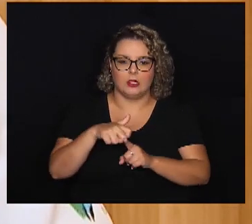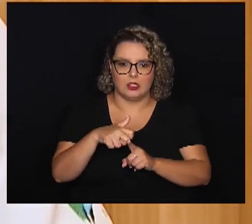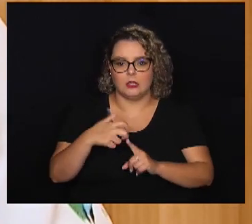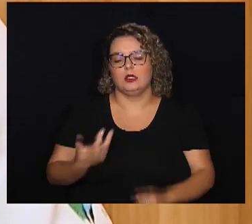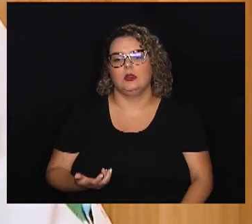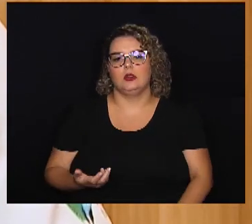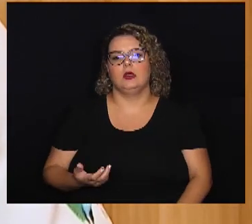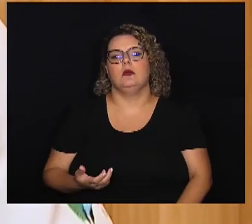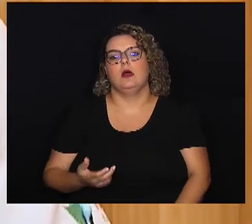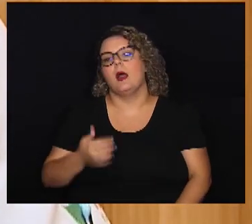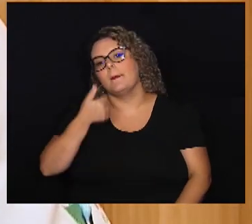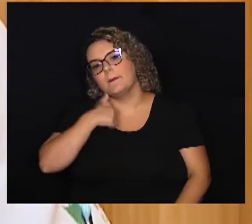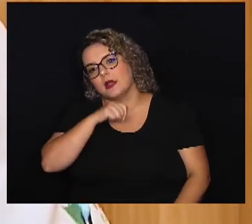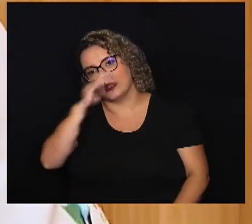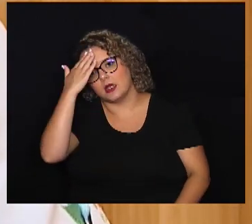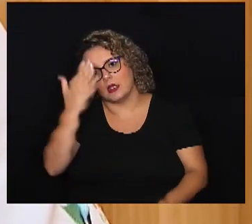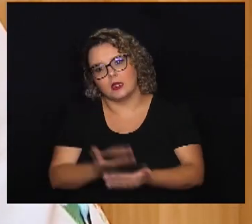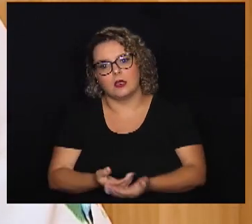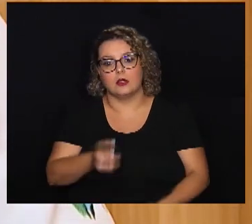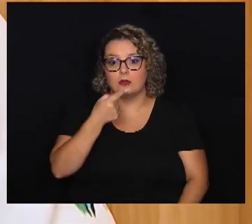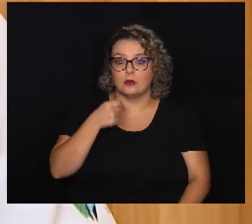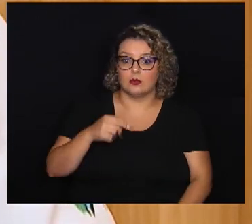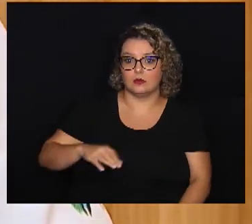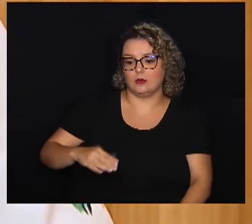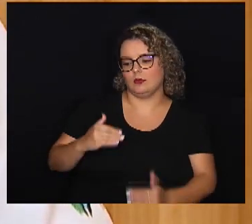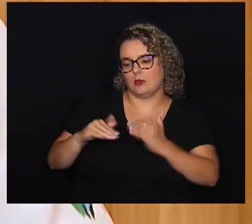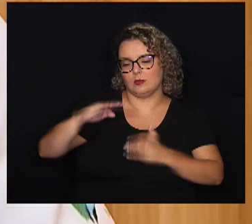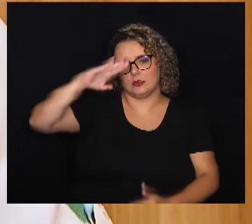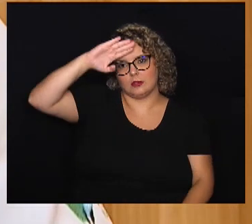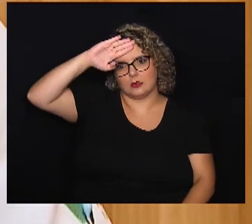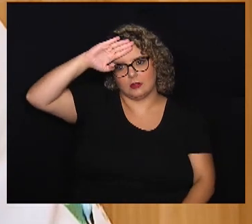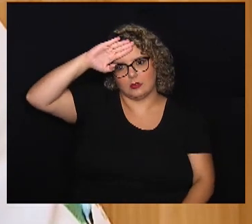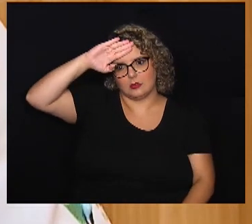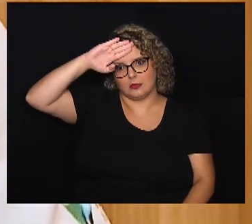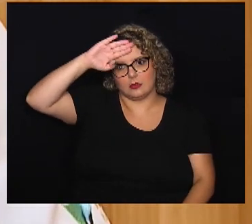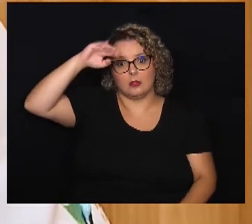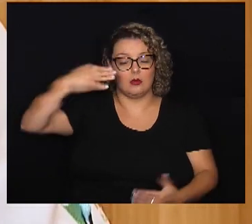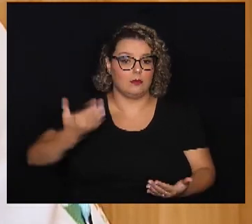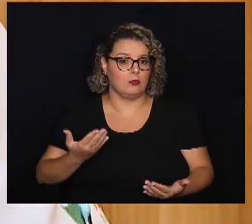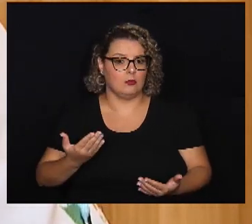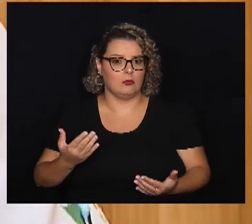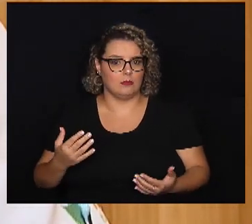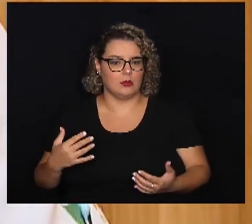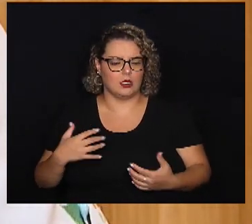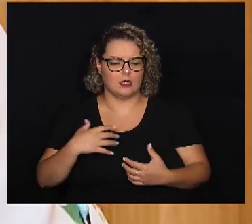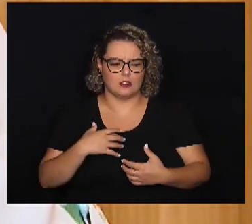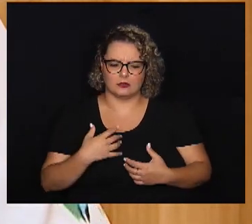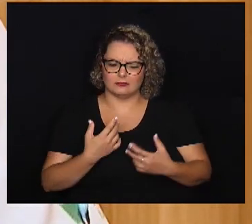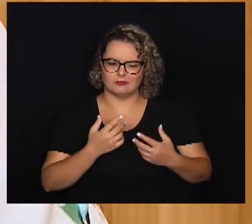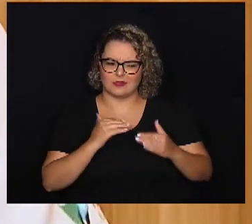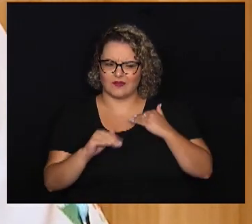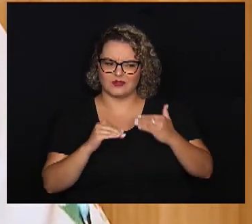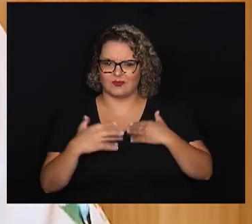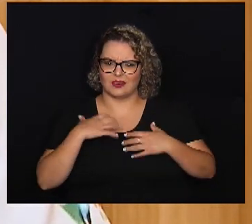exógena, a mãe acreditando ter administrado um antitérmico, mas a clínica não era compatível com uma intoxicação por antitérmico. Então, nós pedimos,